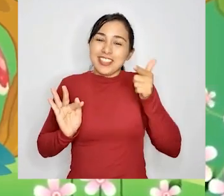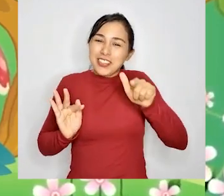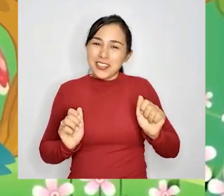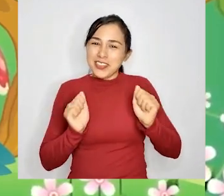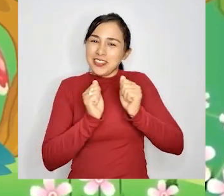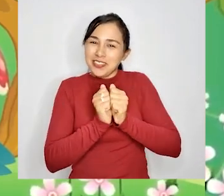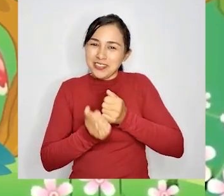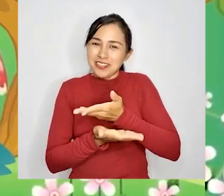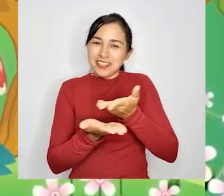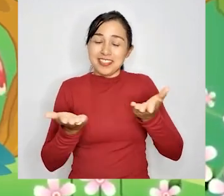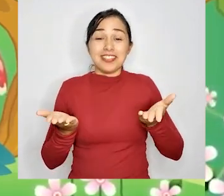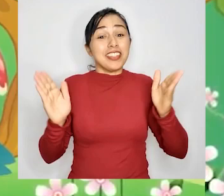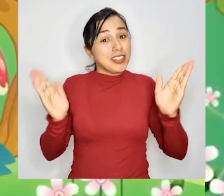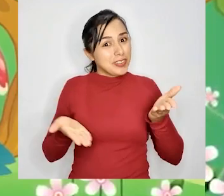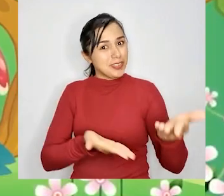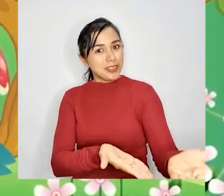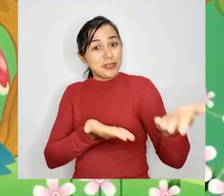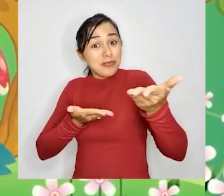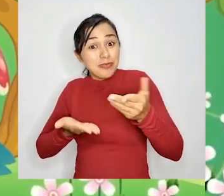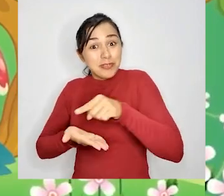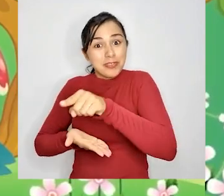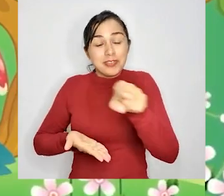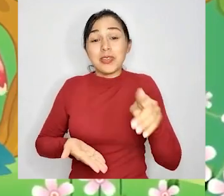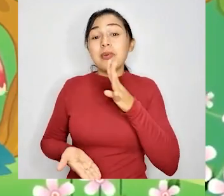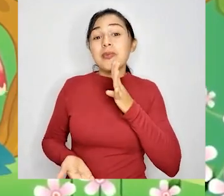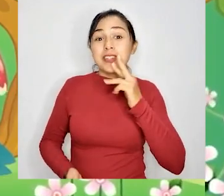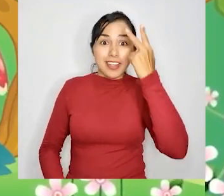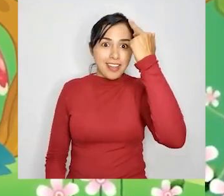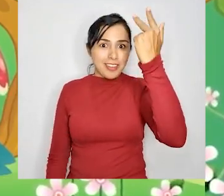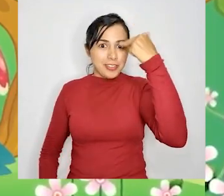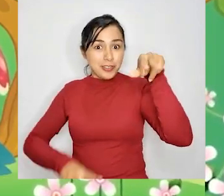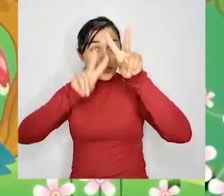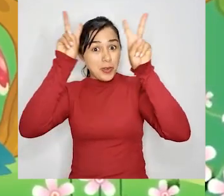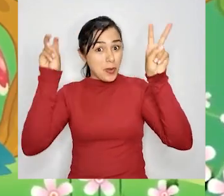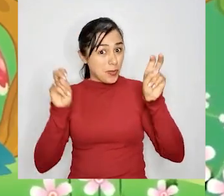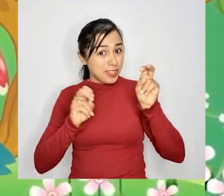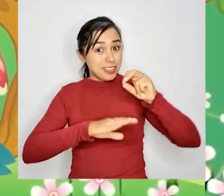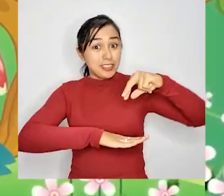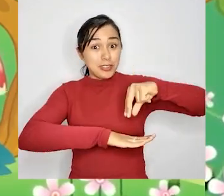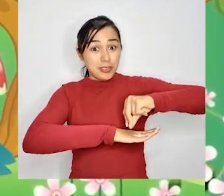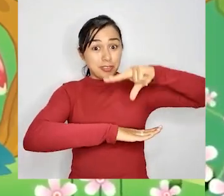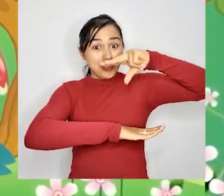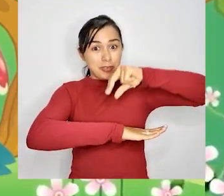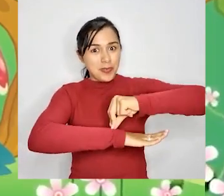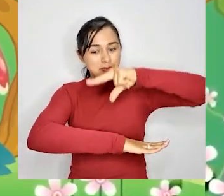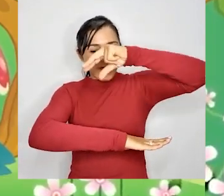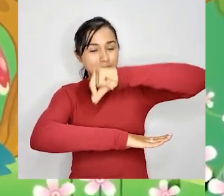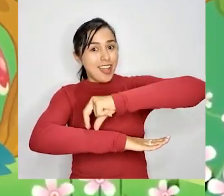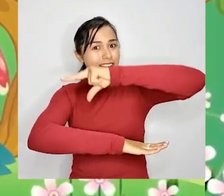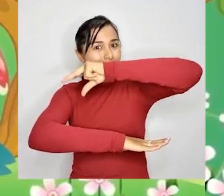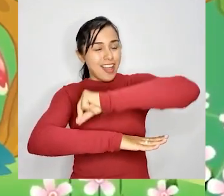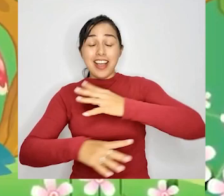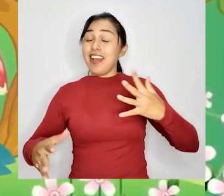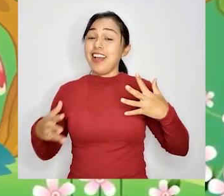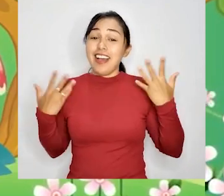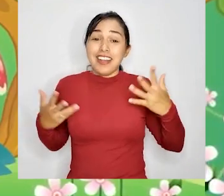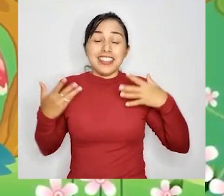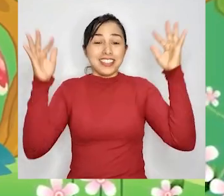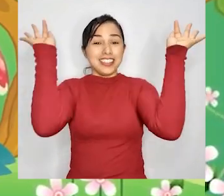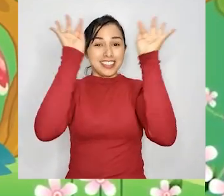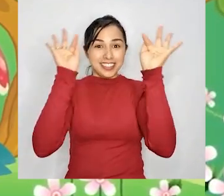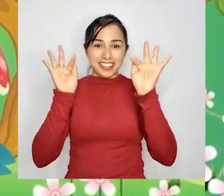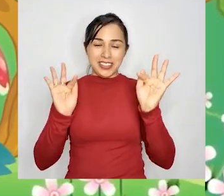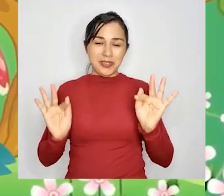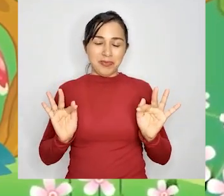Hoje, quero te convidar a conhecer a história de um grilo muito alegre, muito